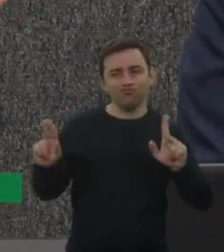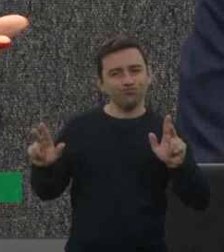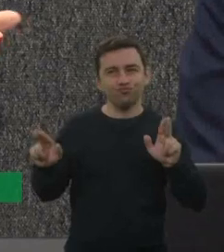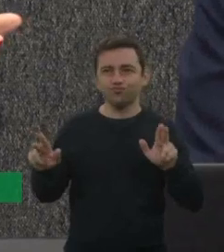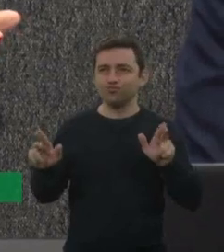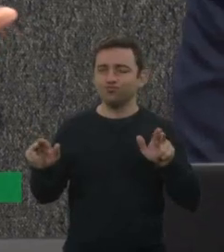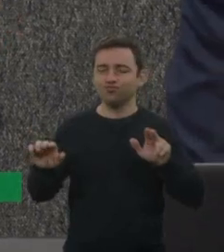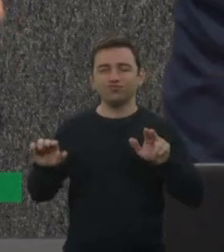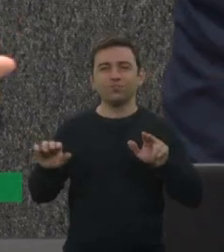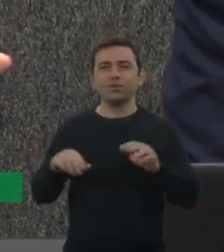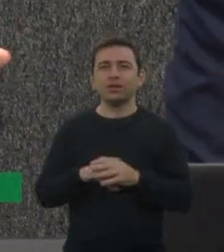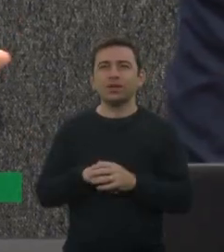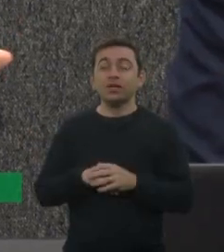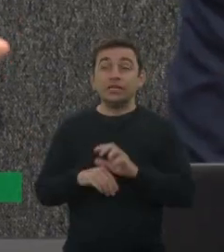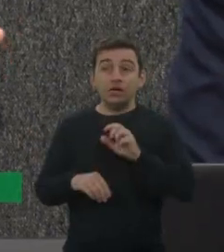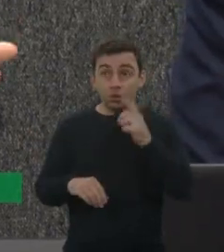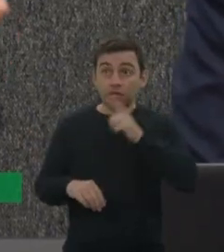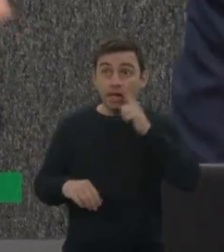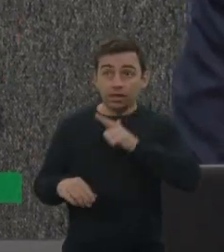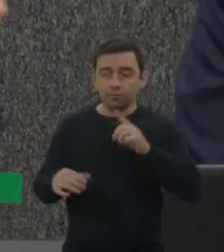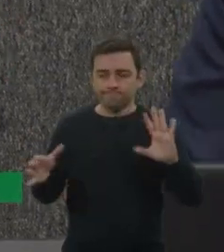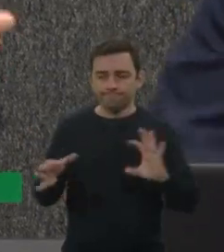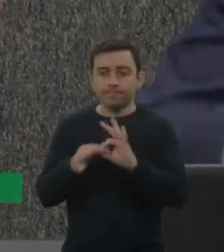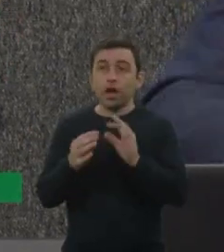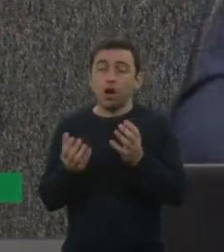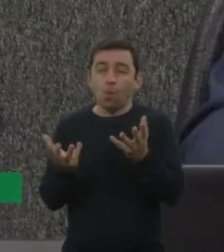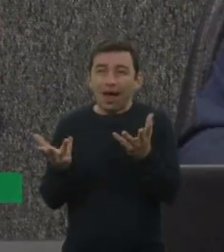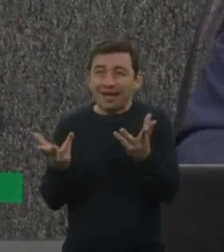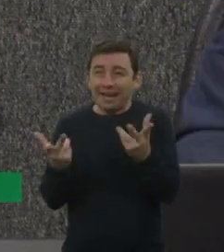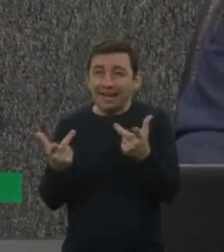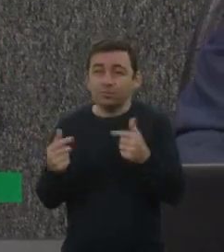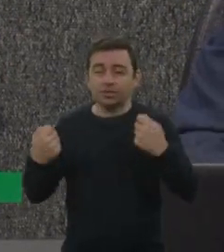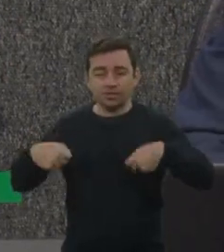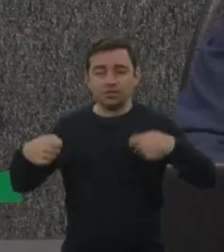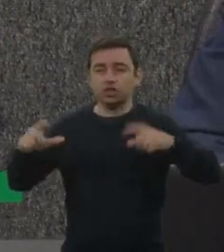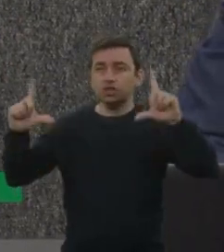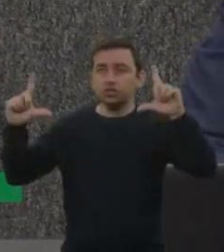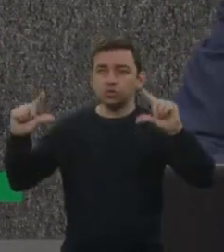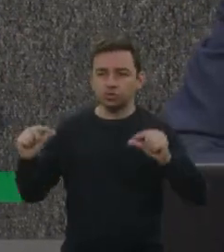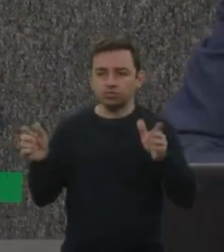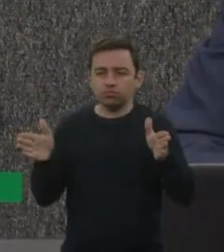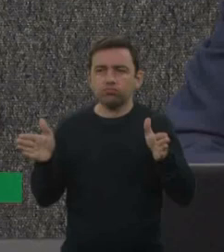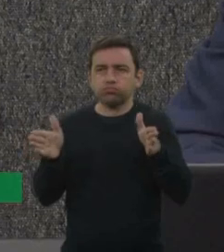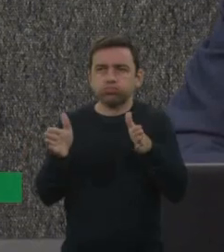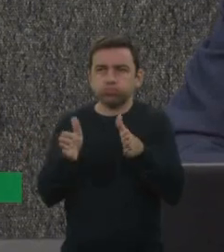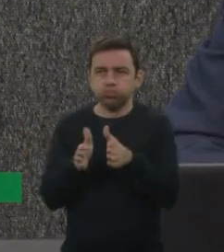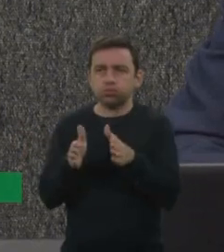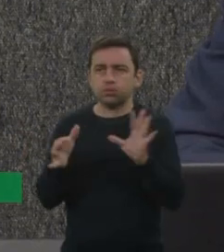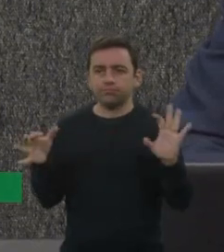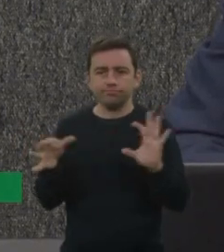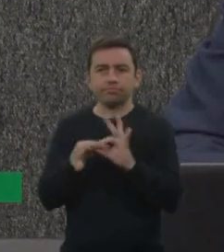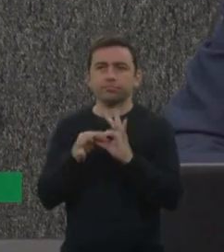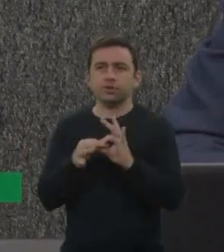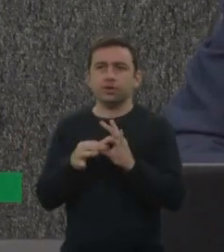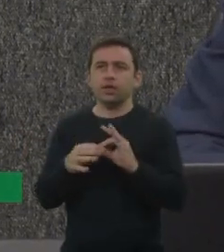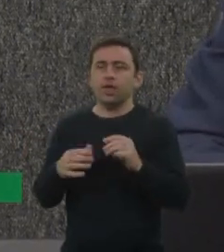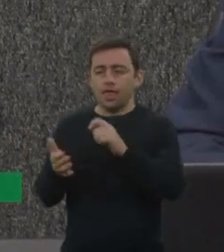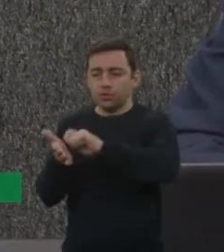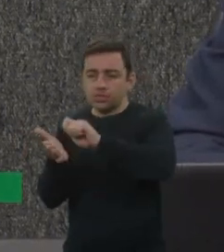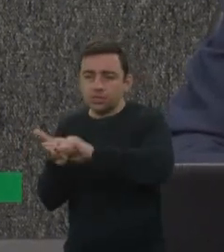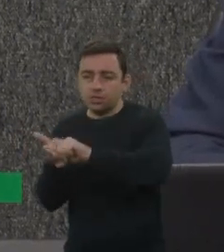ter qualidade quando a gente reduzir esse abismo entre o que está escrito e o que eu consigo